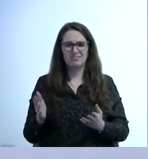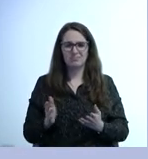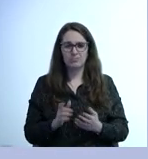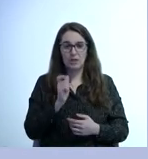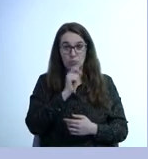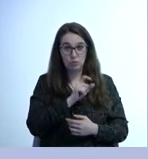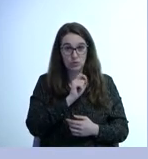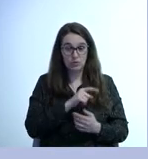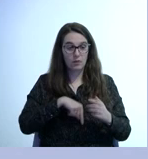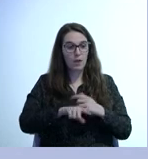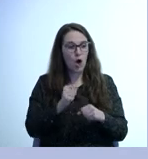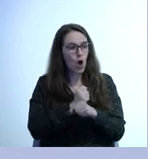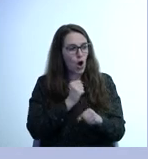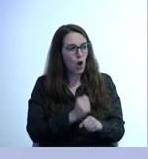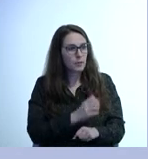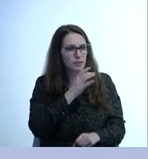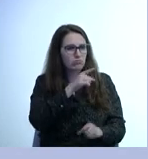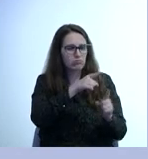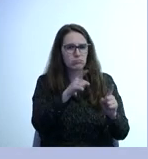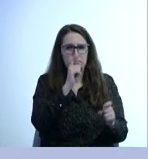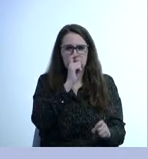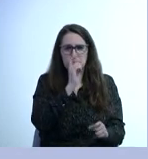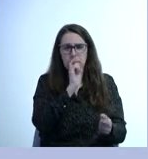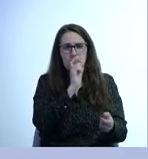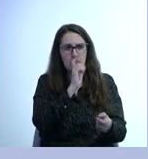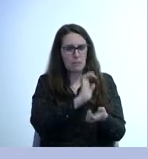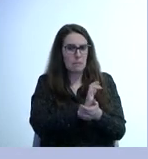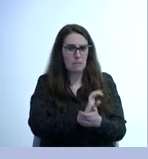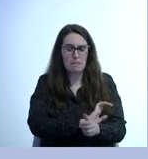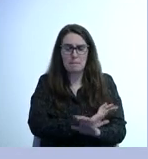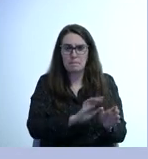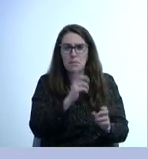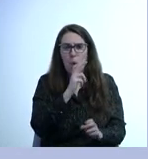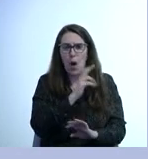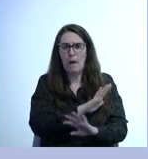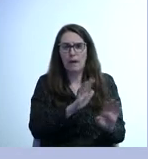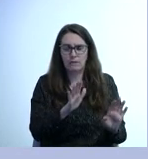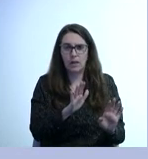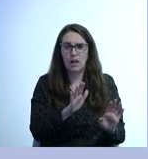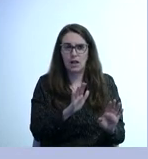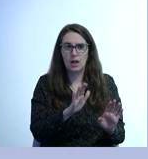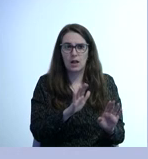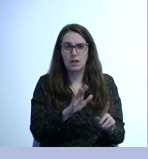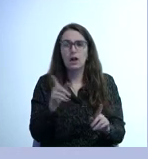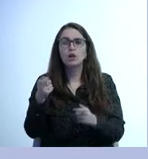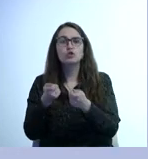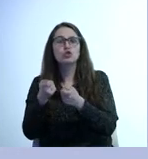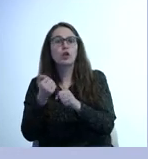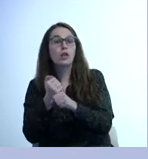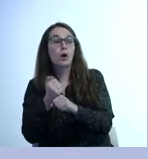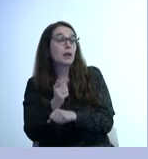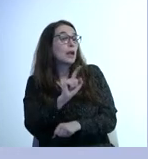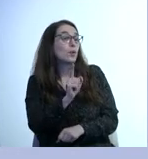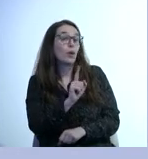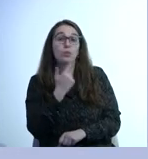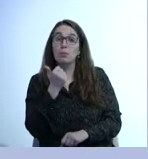uma obra e dizer aquilo está péssimo, não pode ser, tem que ser emendado. E o gestor da obra vem dizer, não se